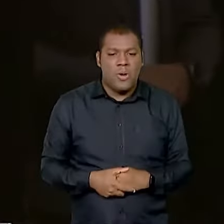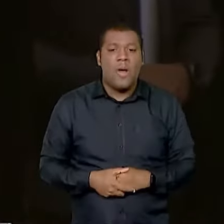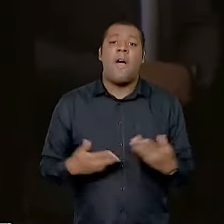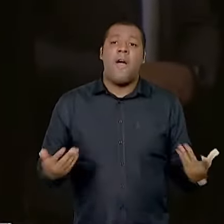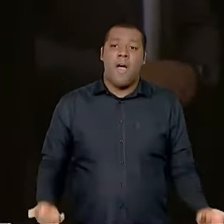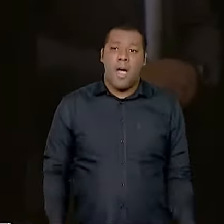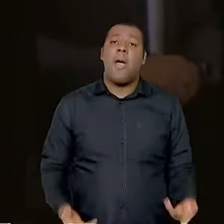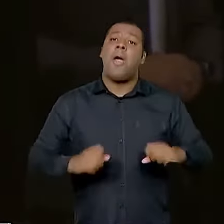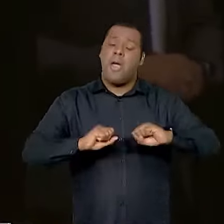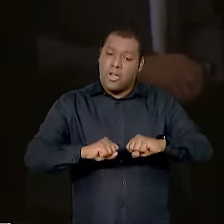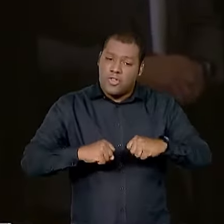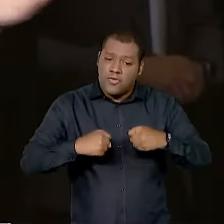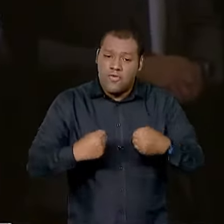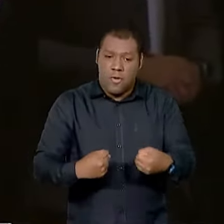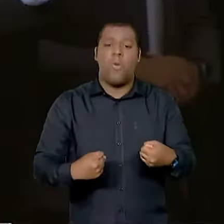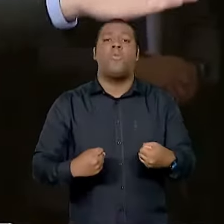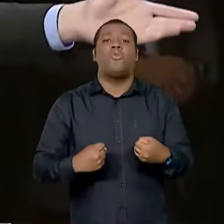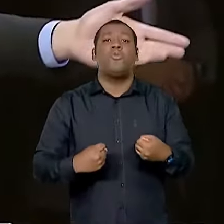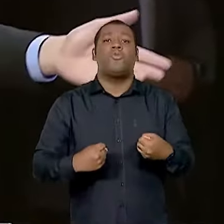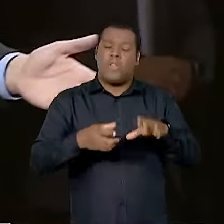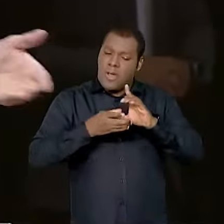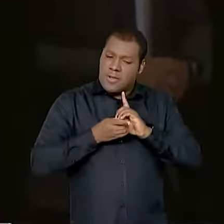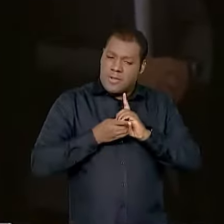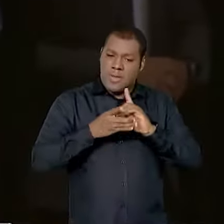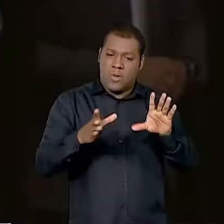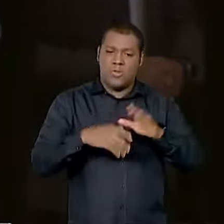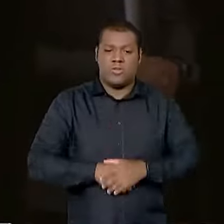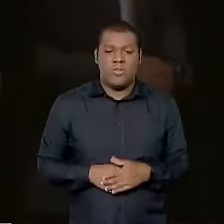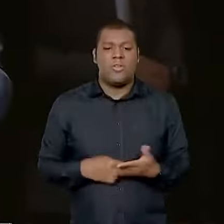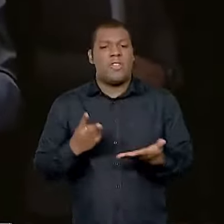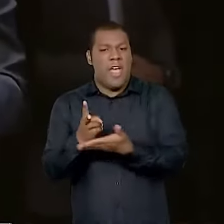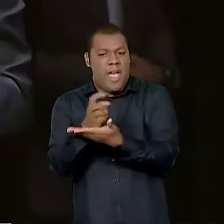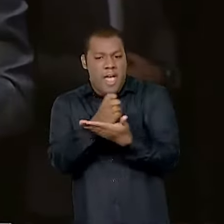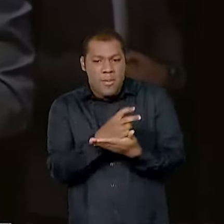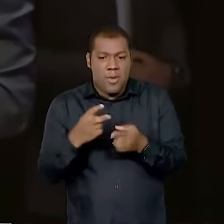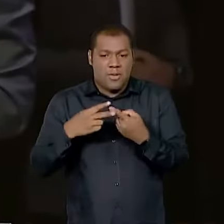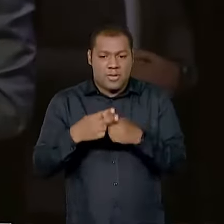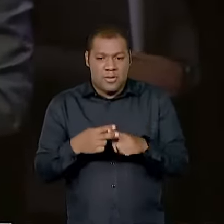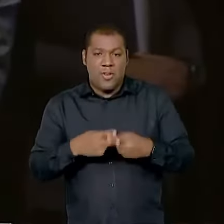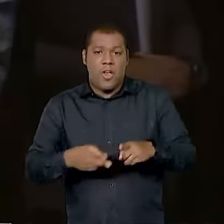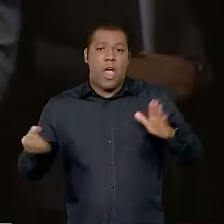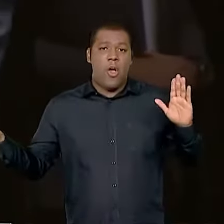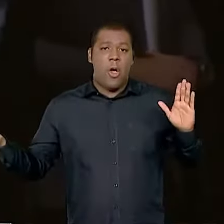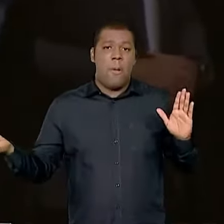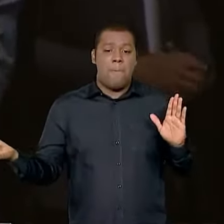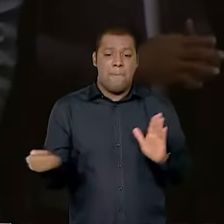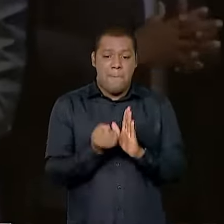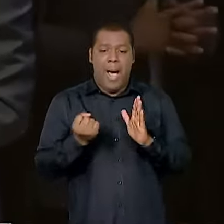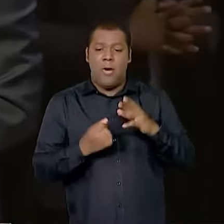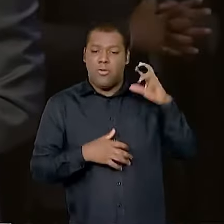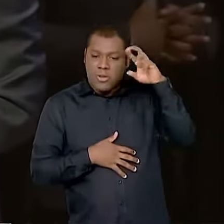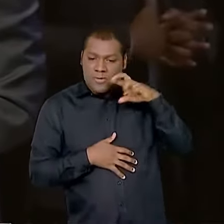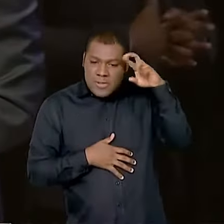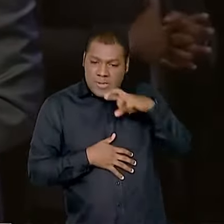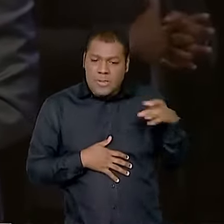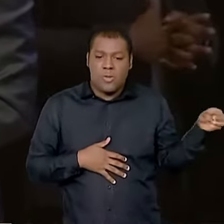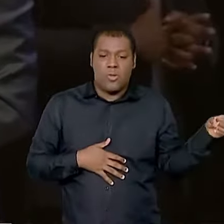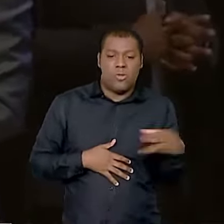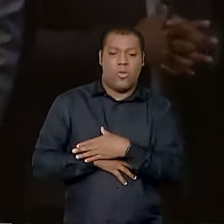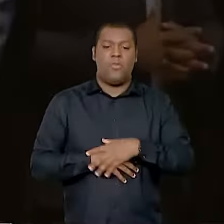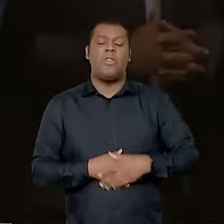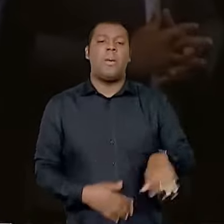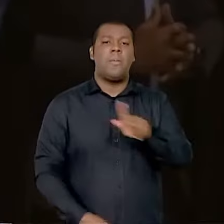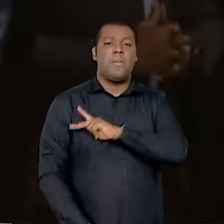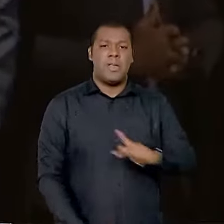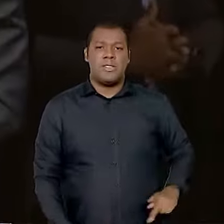temos que percorrer o nosso caminho para entregar, por exemplo, reforma tributária ou novo marco fiscal. Lembro, inclusive, que antes do presidente Lula assumir,